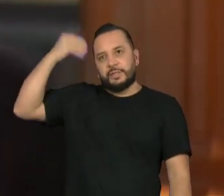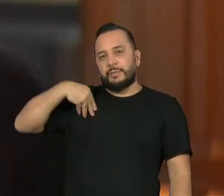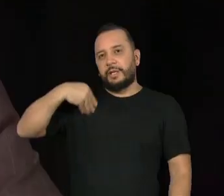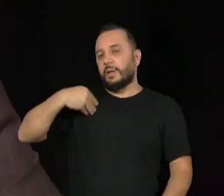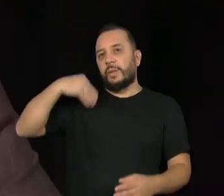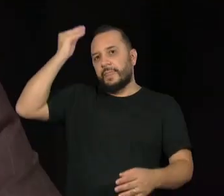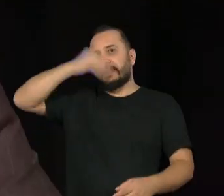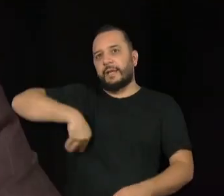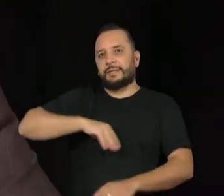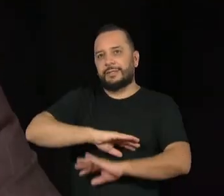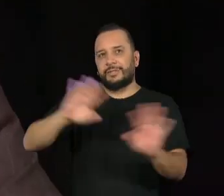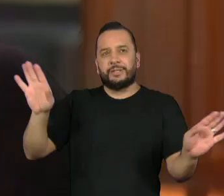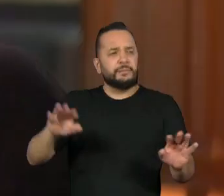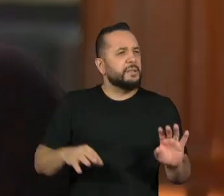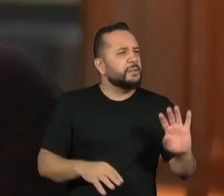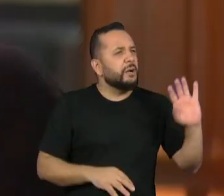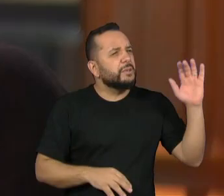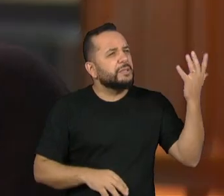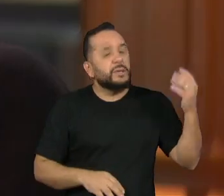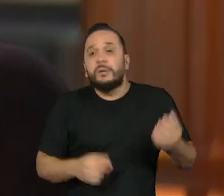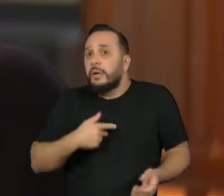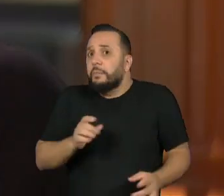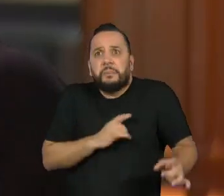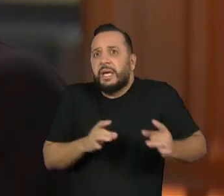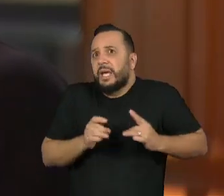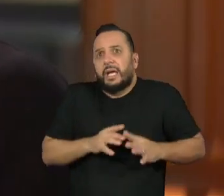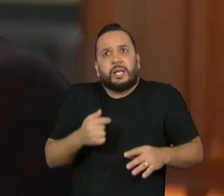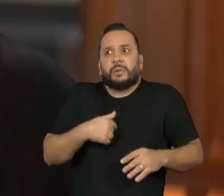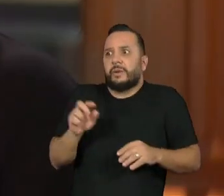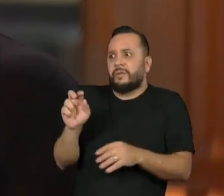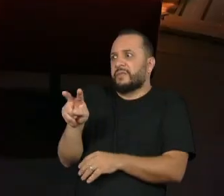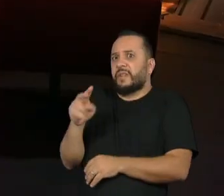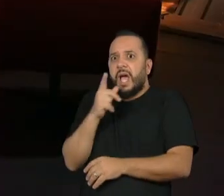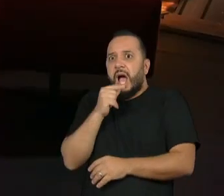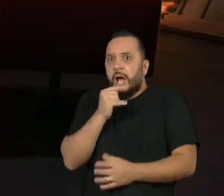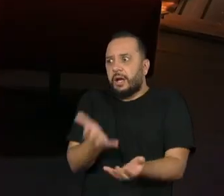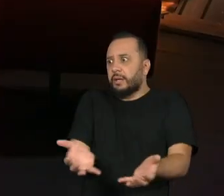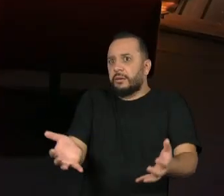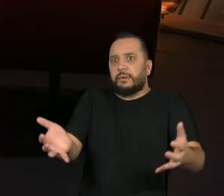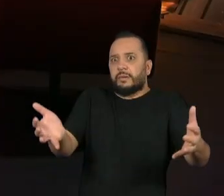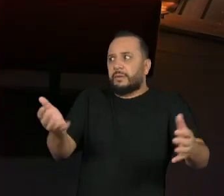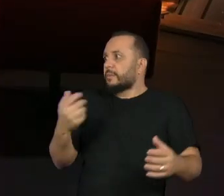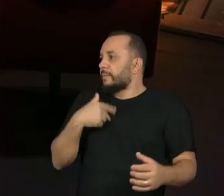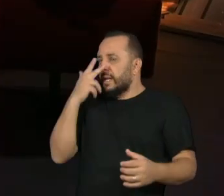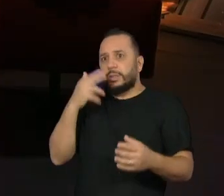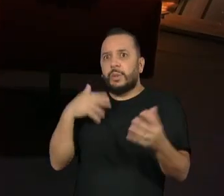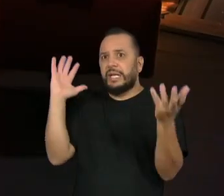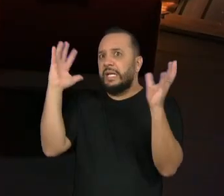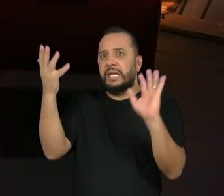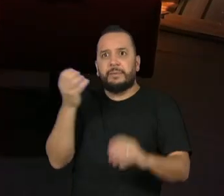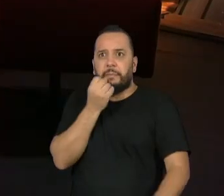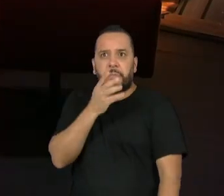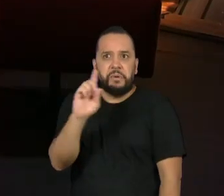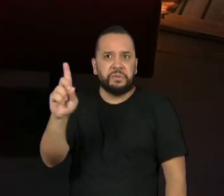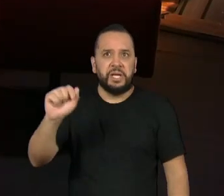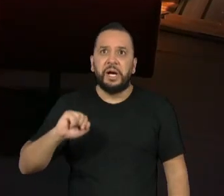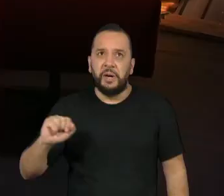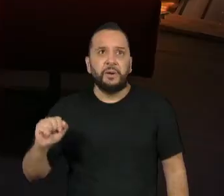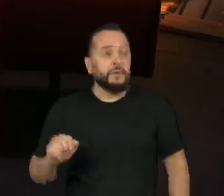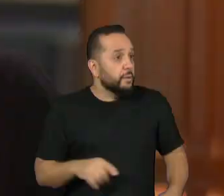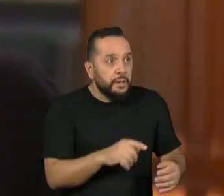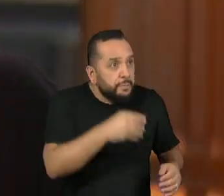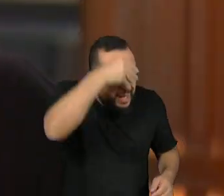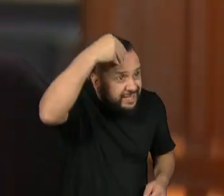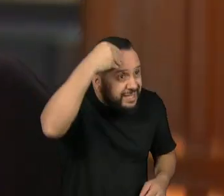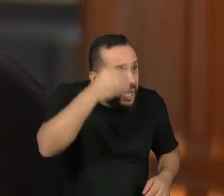batize pois o que que aconteceu não sei eu tive medo aquele negócio tava esquisito lá em cima eu não tava bom naquela igreja para mim não